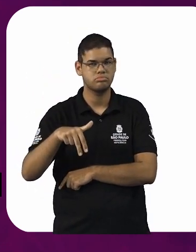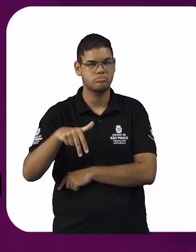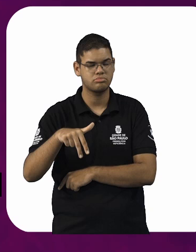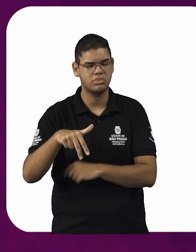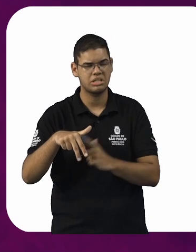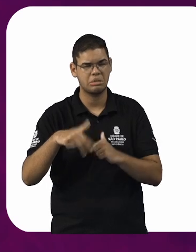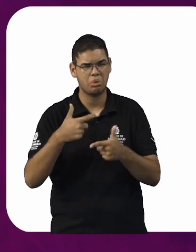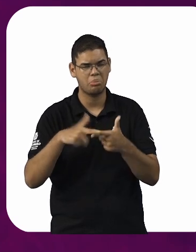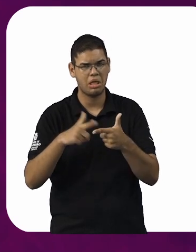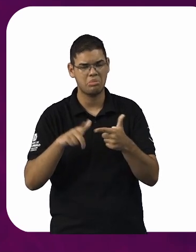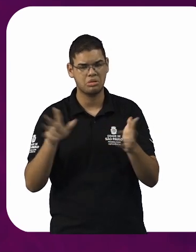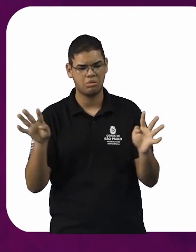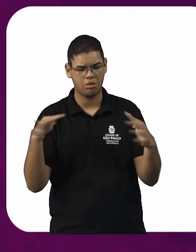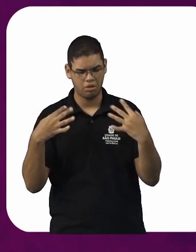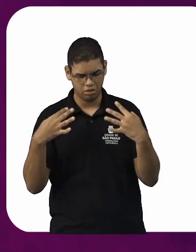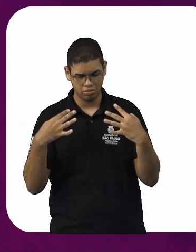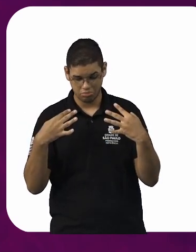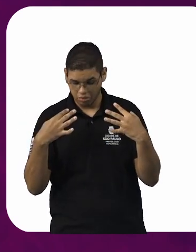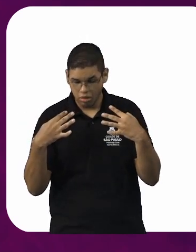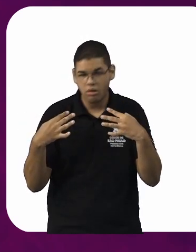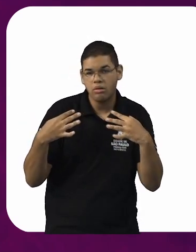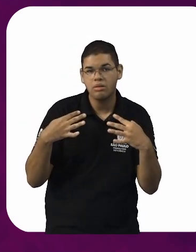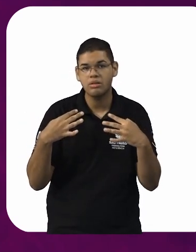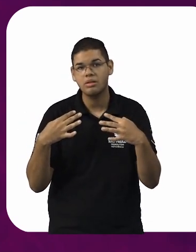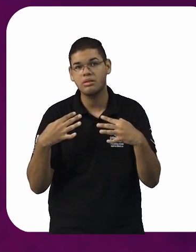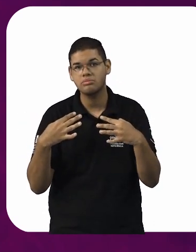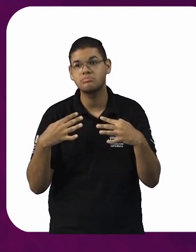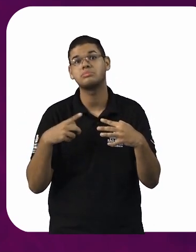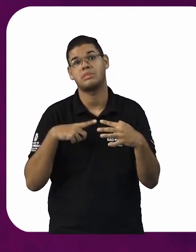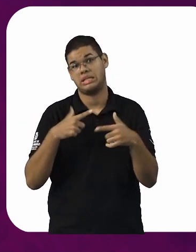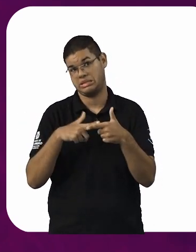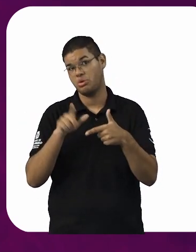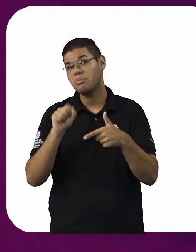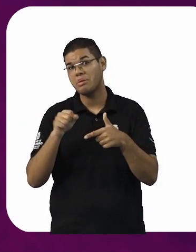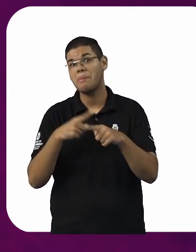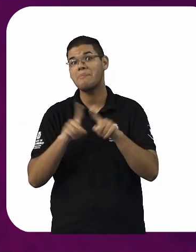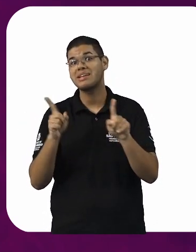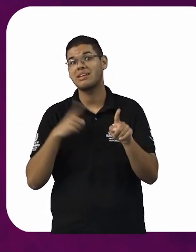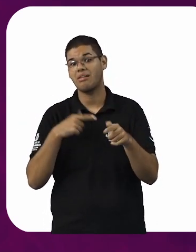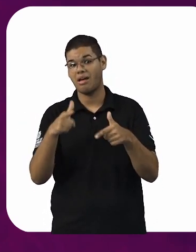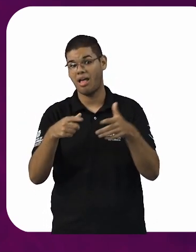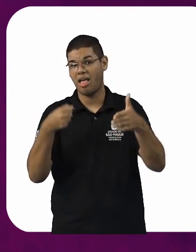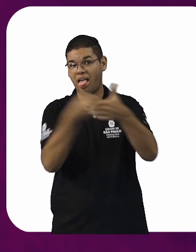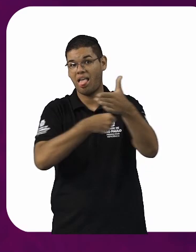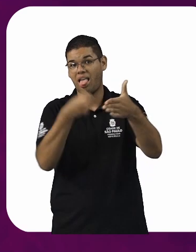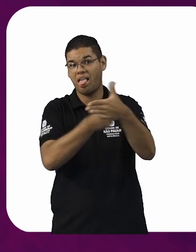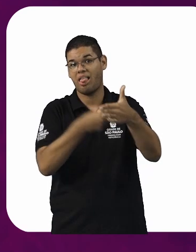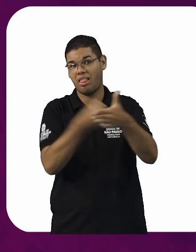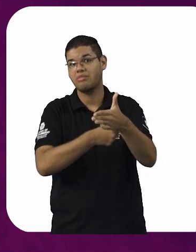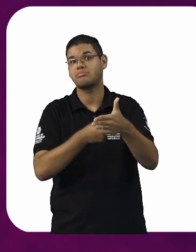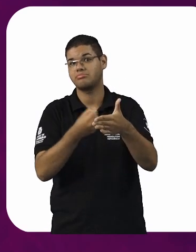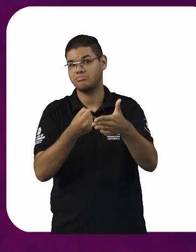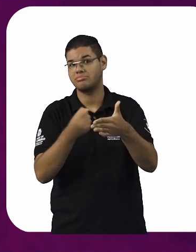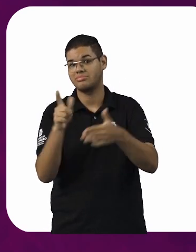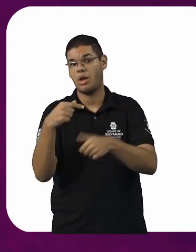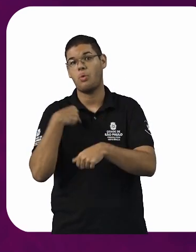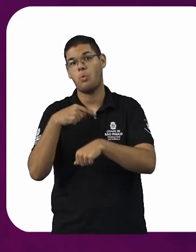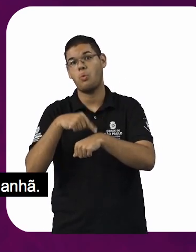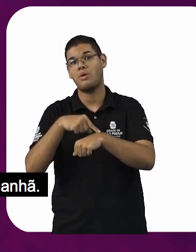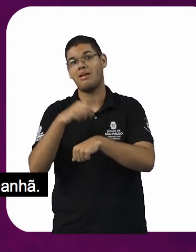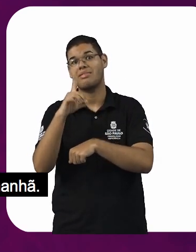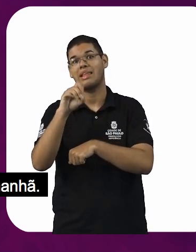Vai ter problemas, sim, mas dificilmente vai ser atacado fisicamente 10 horas da manhã na Avenida